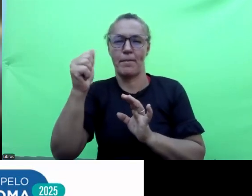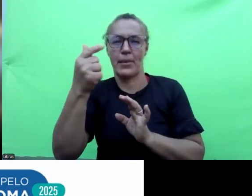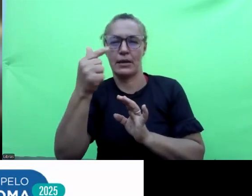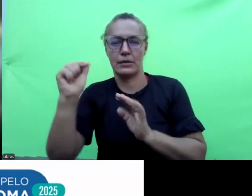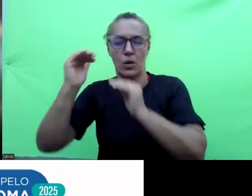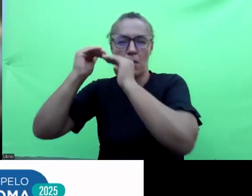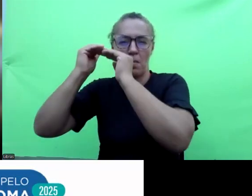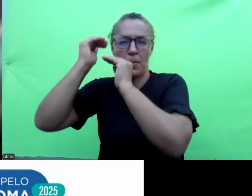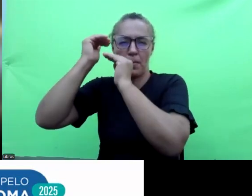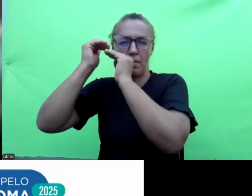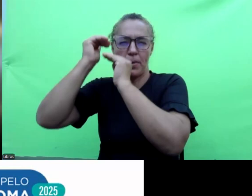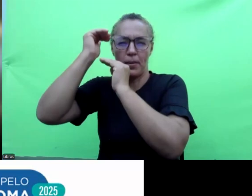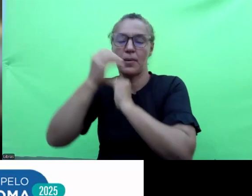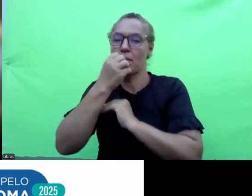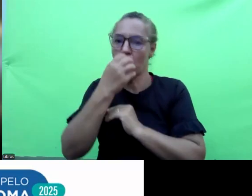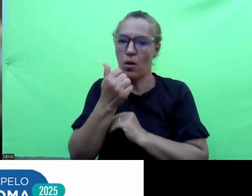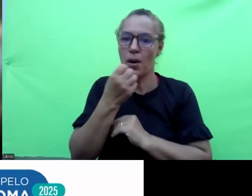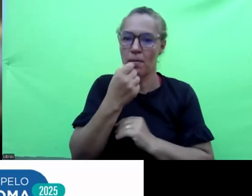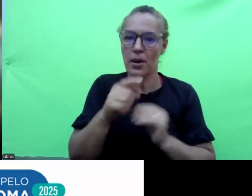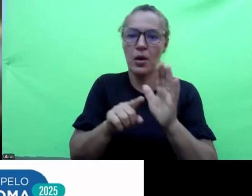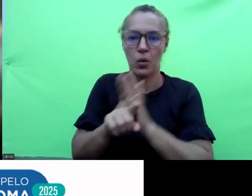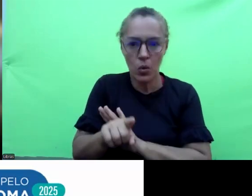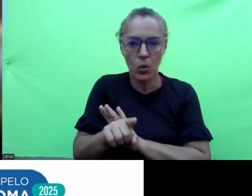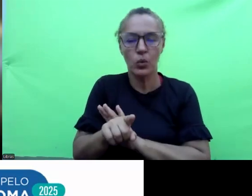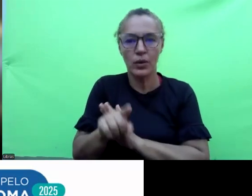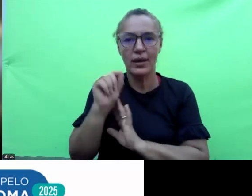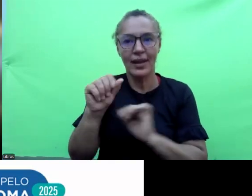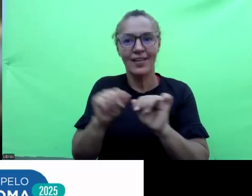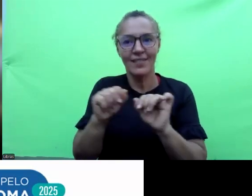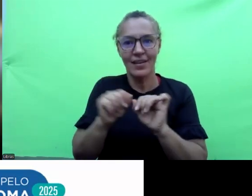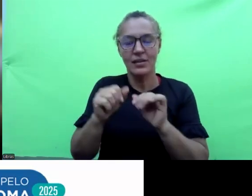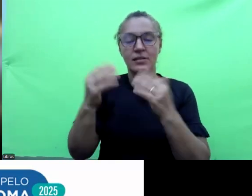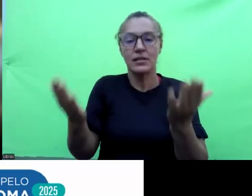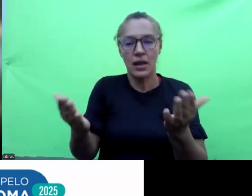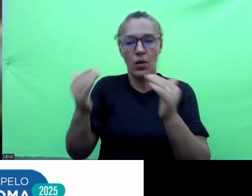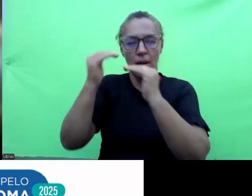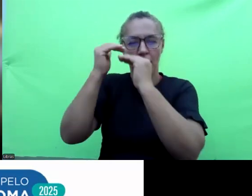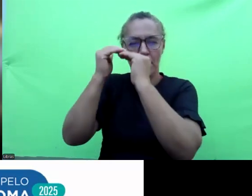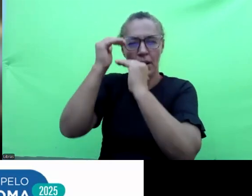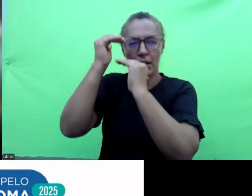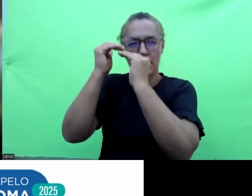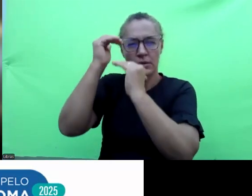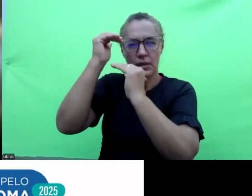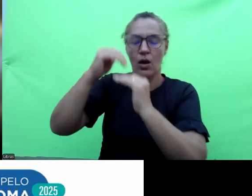Quem fez provavelmente ficou muito atento nessa apresentação. Então, a pressão, ela varia ao longo do dia,